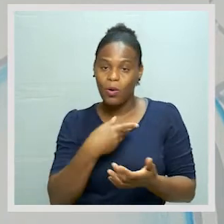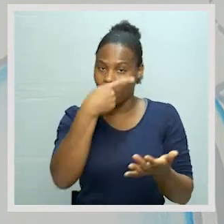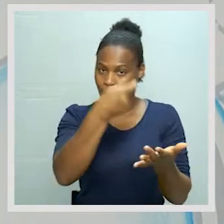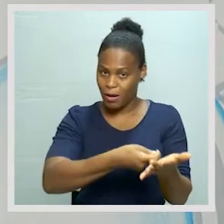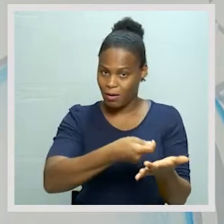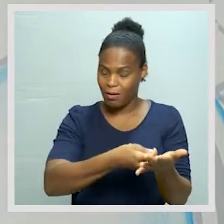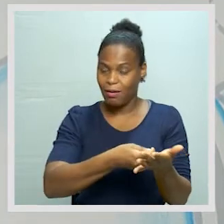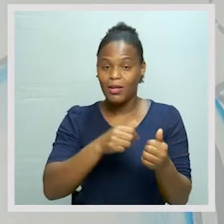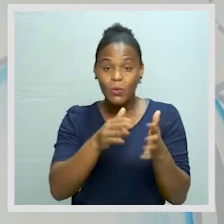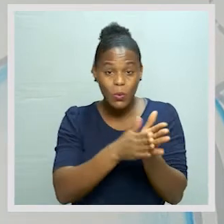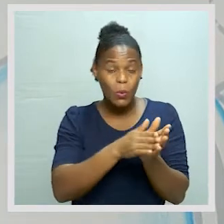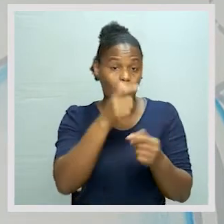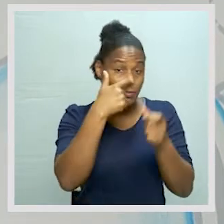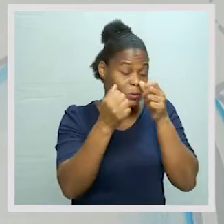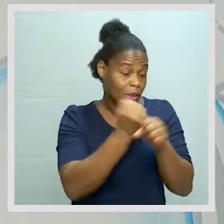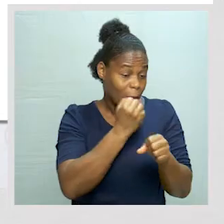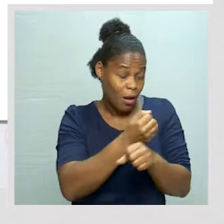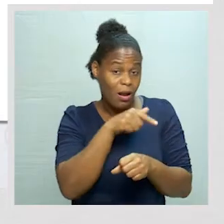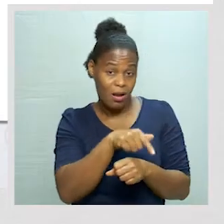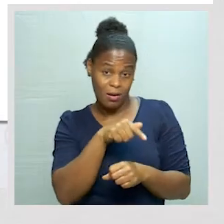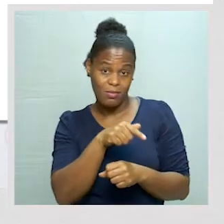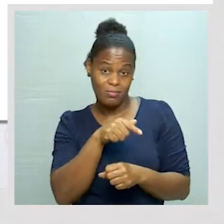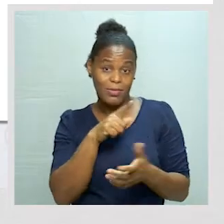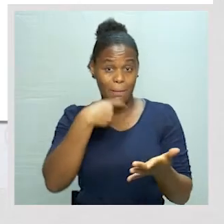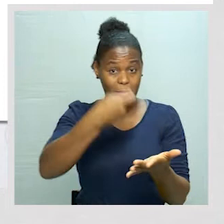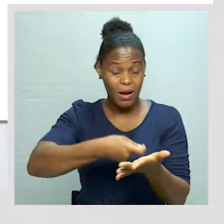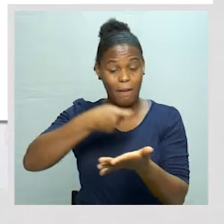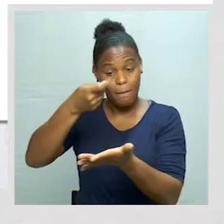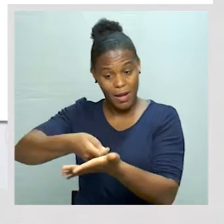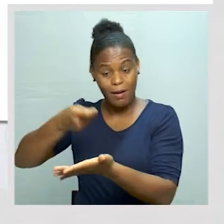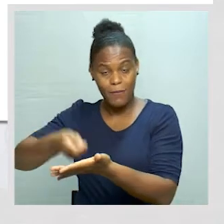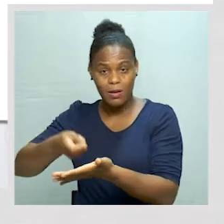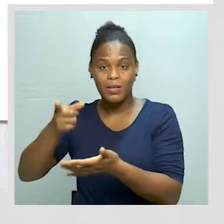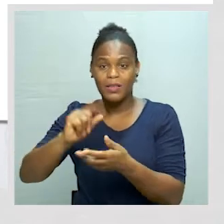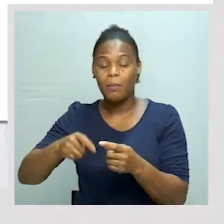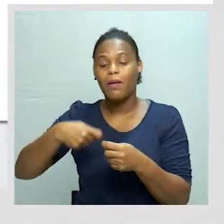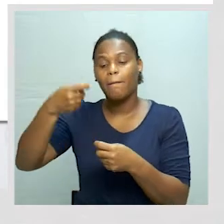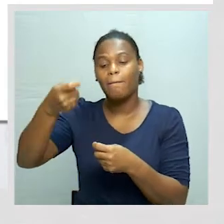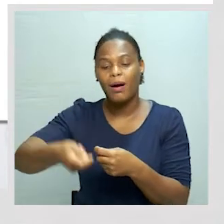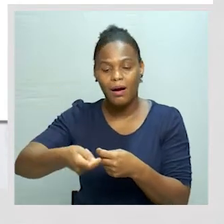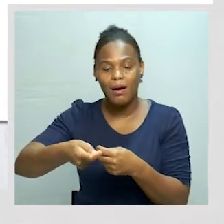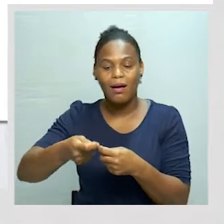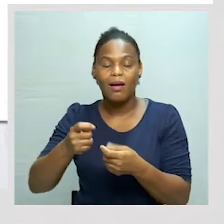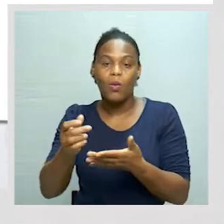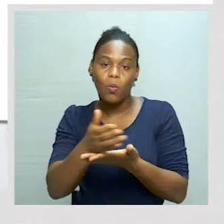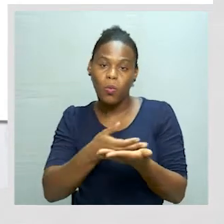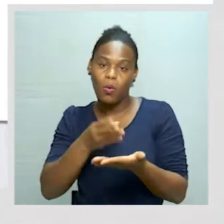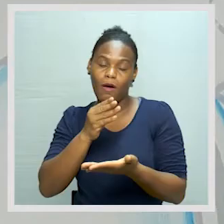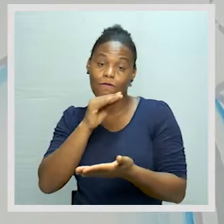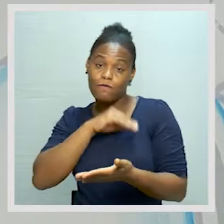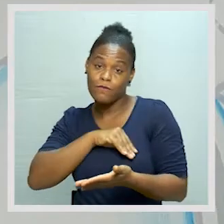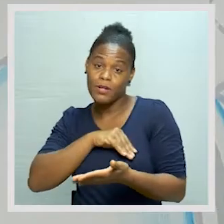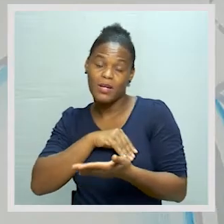Ao fazer a remuneração de todos os fatores de produção, eles vão pagar a remuneração do fator trabalho, ou